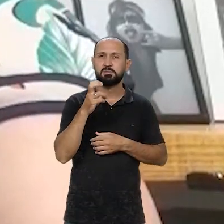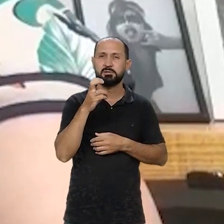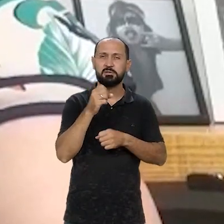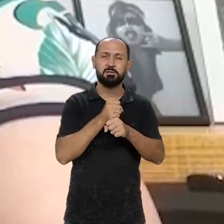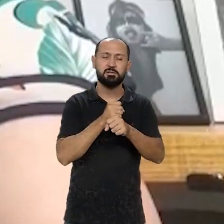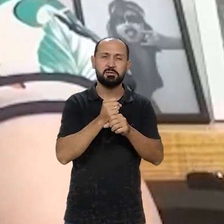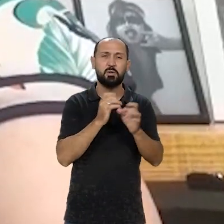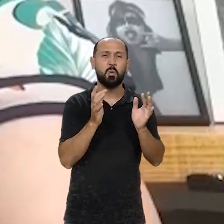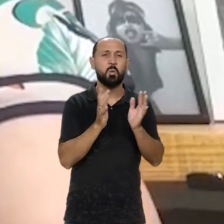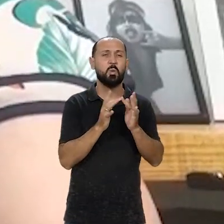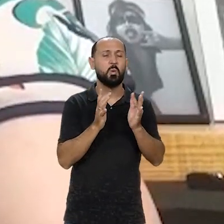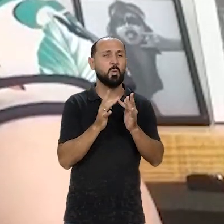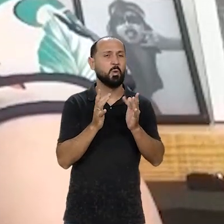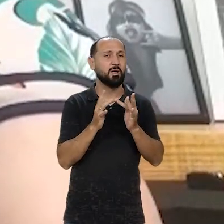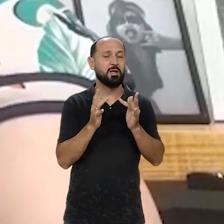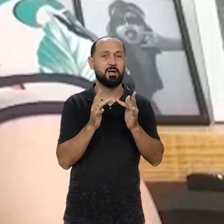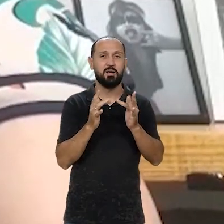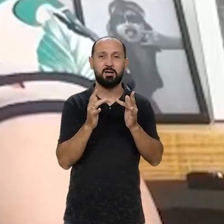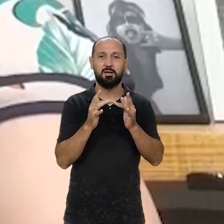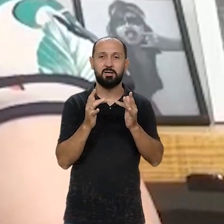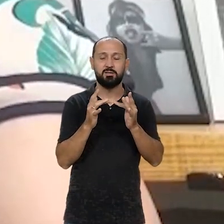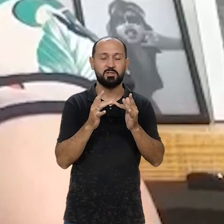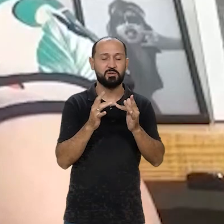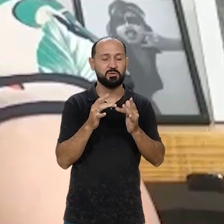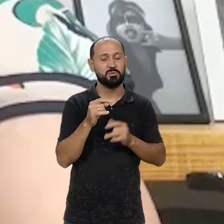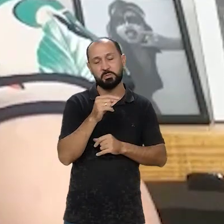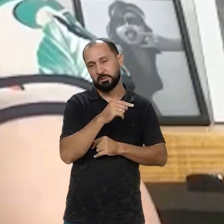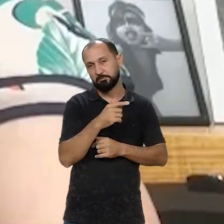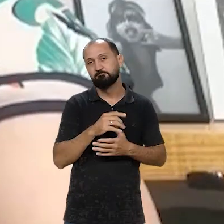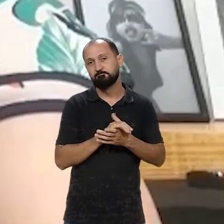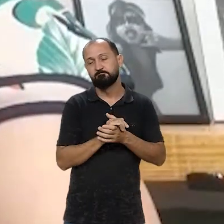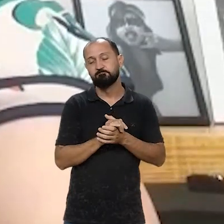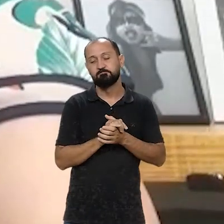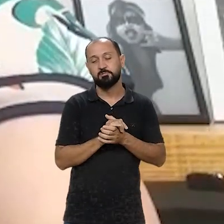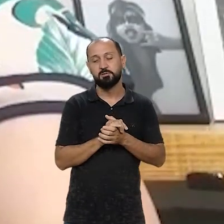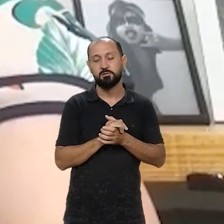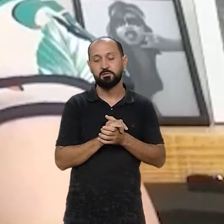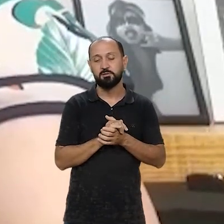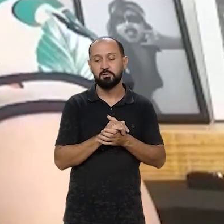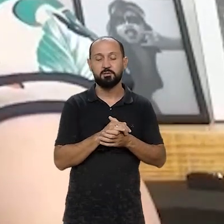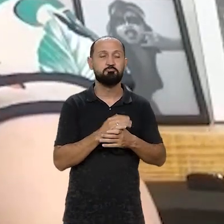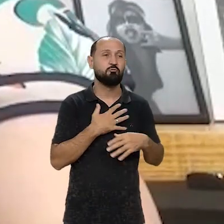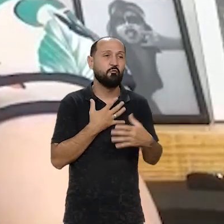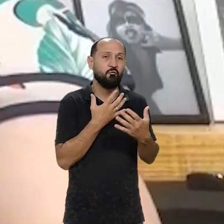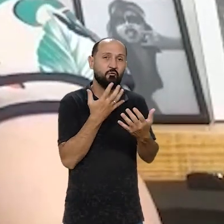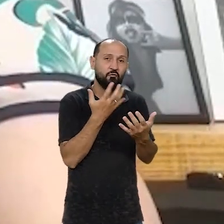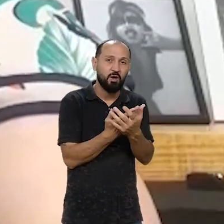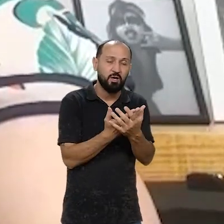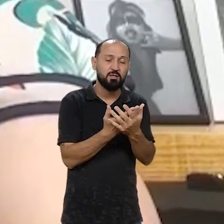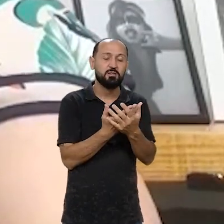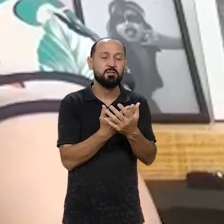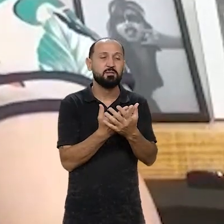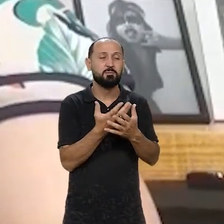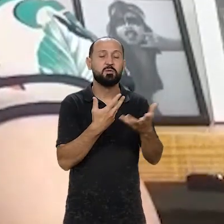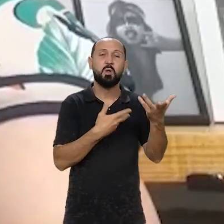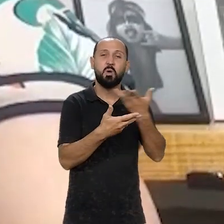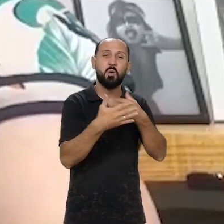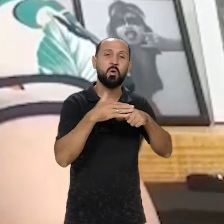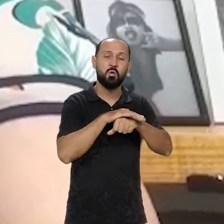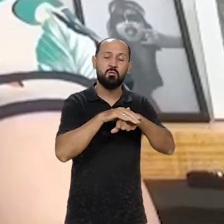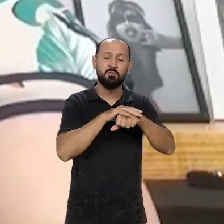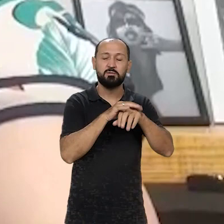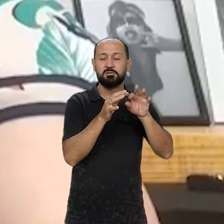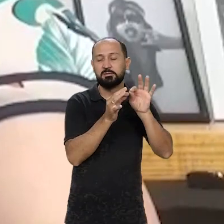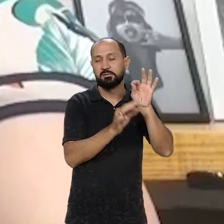durante uns 15 anos o maior contato com ele. Eles eram confidentes, trocavam